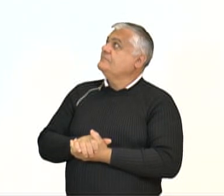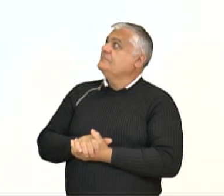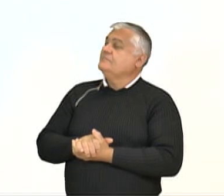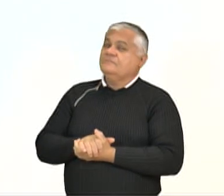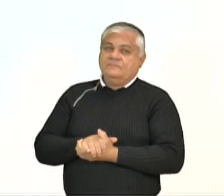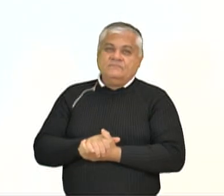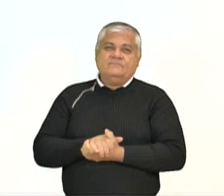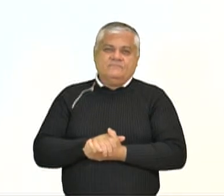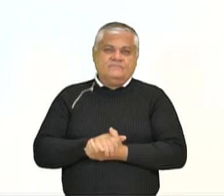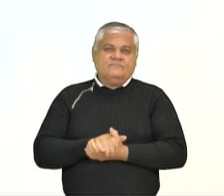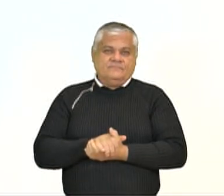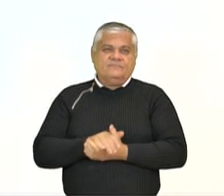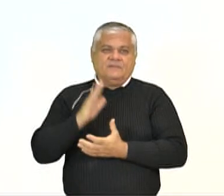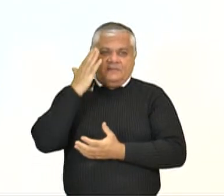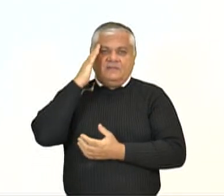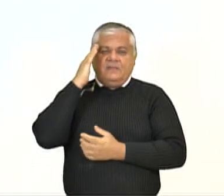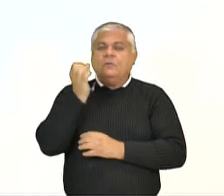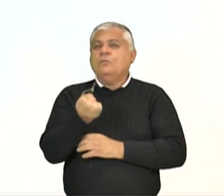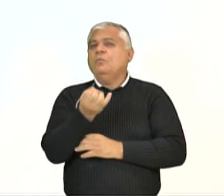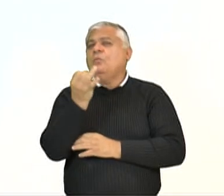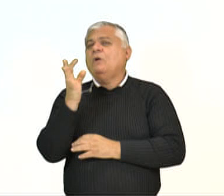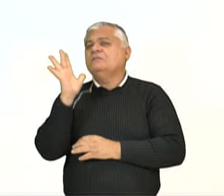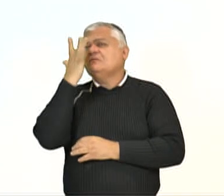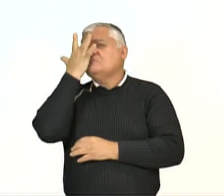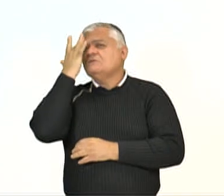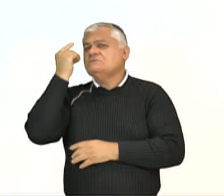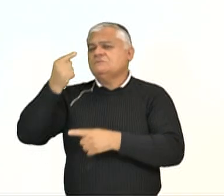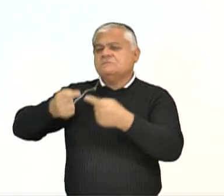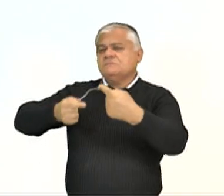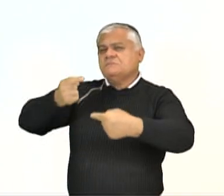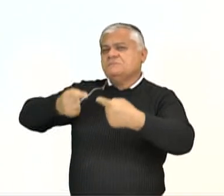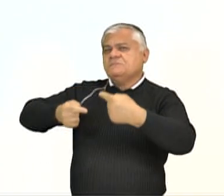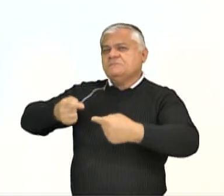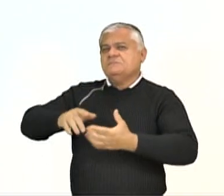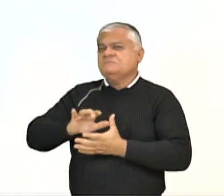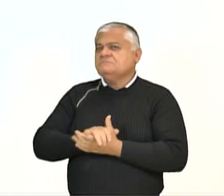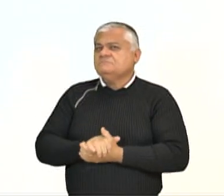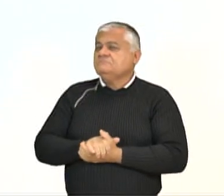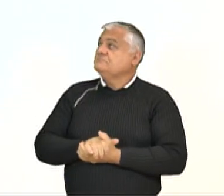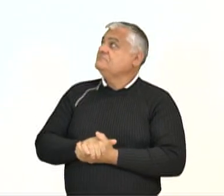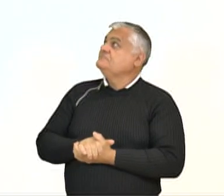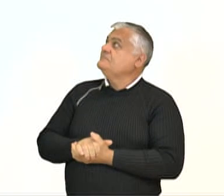Já dá pra gente ver mais ou menos quantas pessoas estão ali jogando.